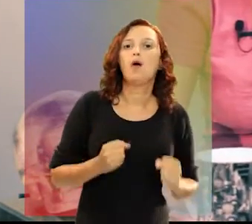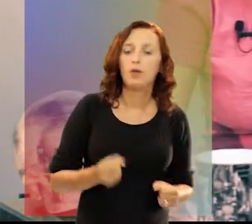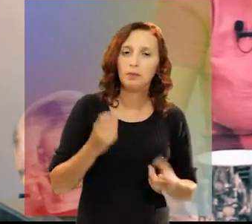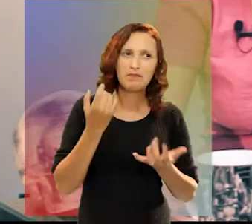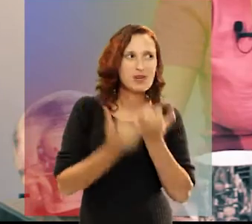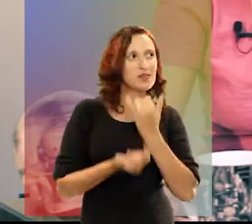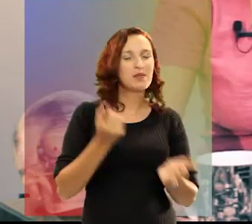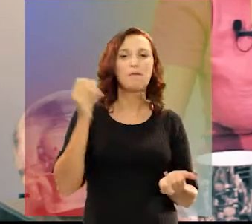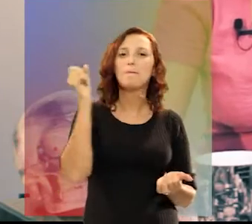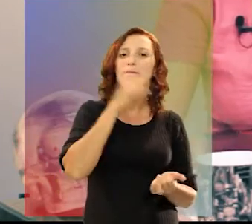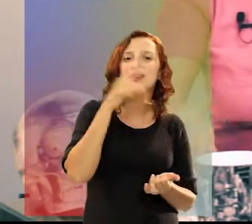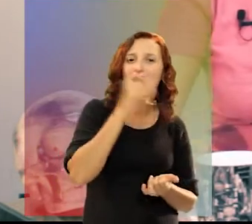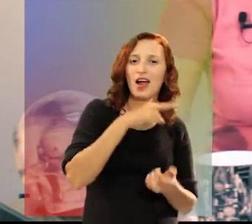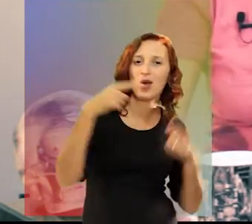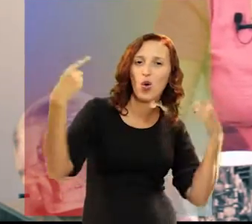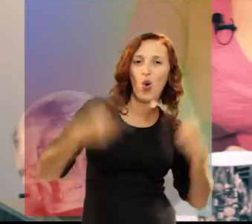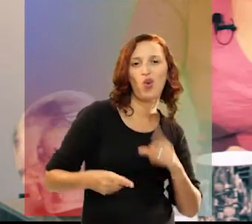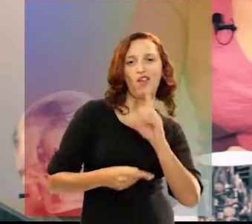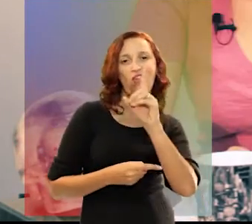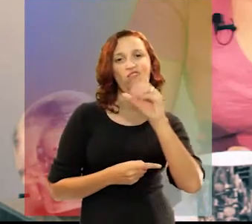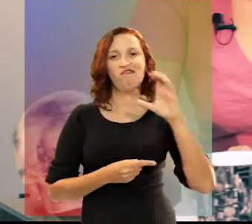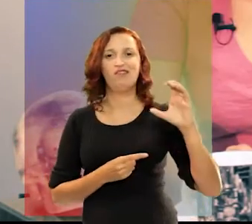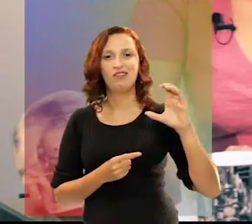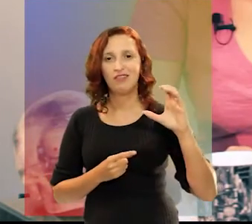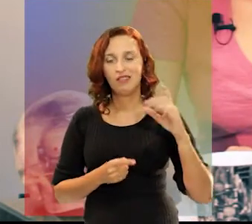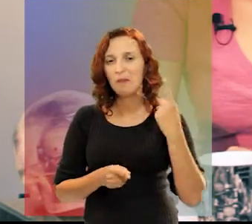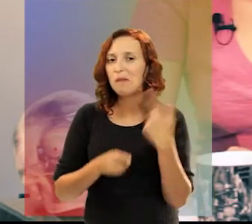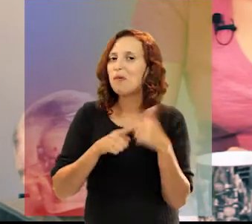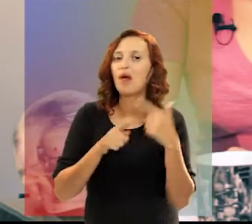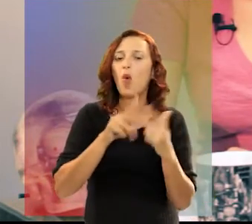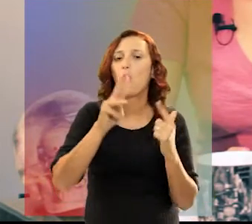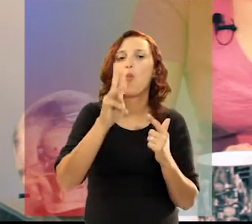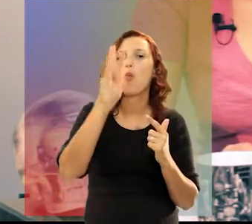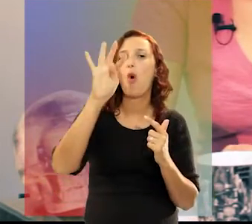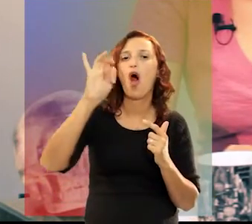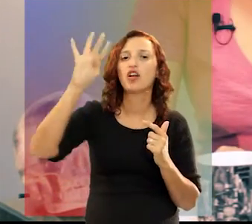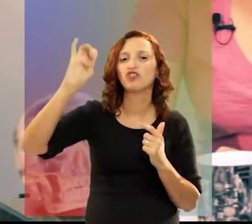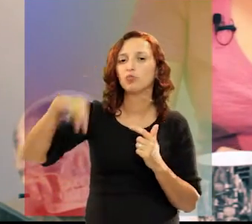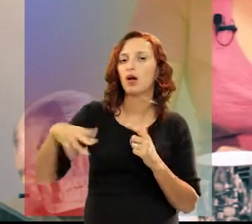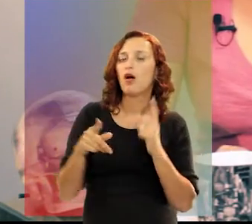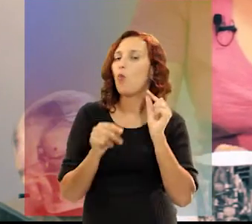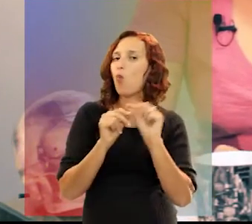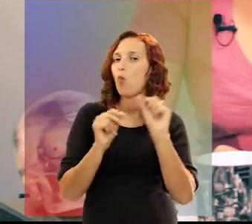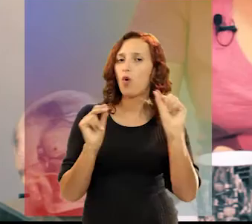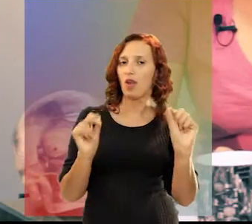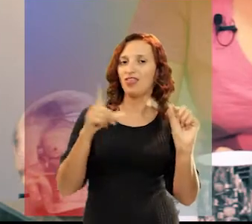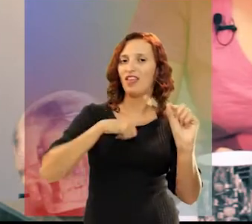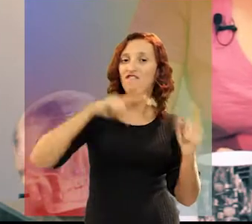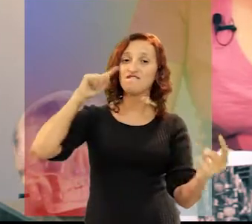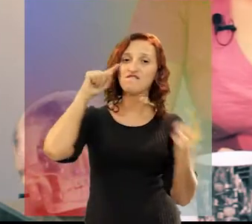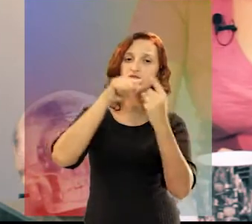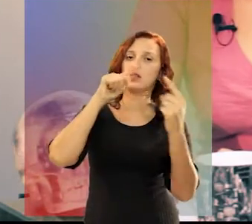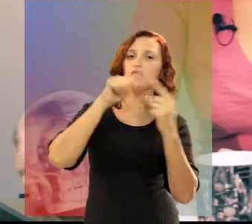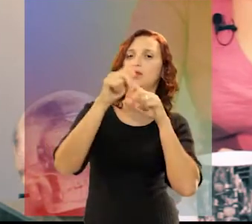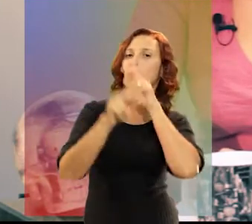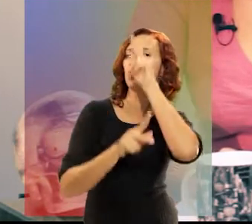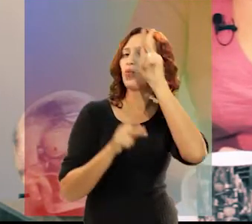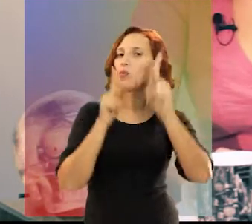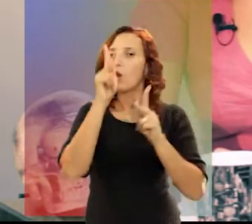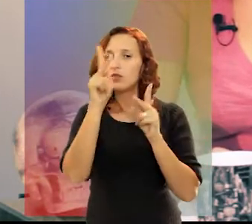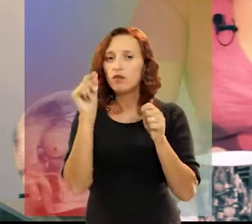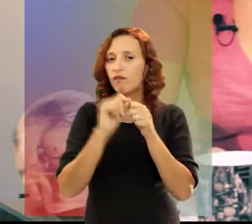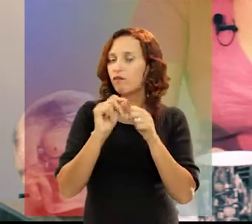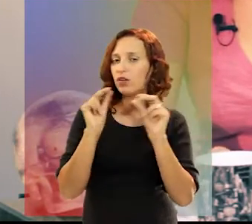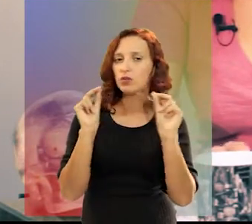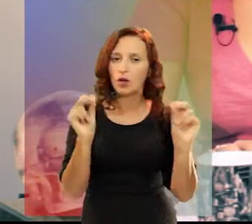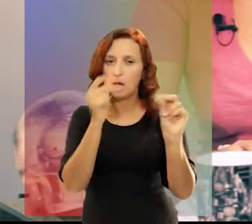piada com os super-heróis da própria DC, né? Mas por que a gente colocou o Watchmen como um ponto de referência? É porque você tem a vingança da população